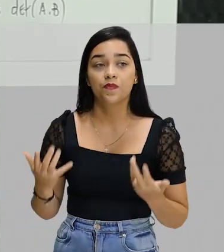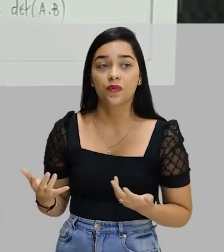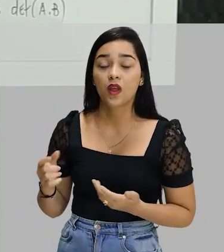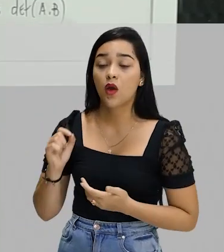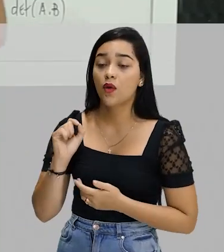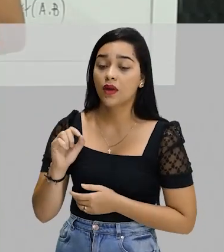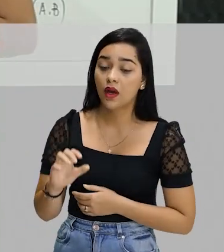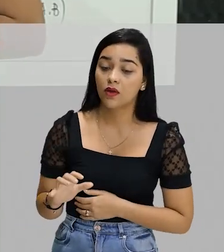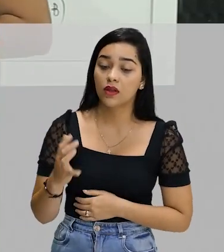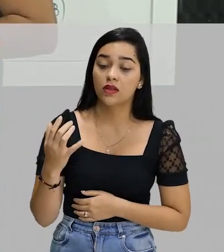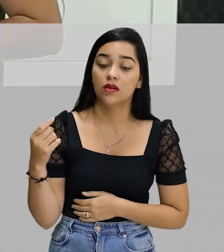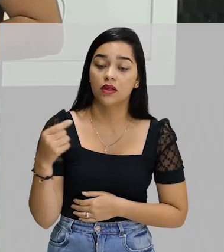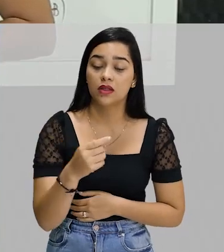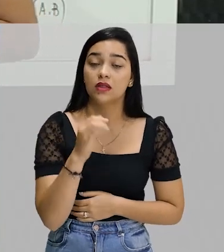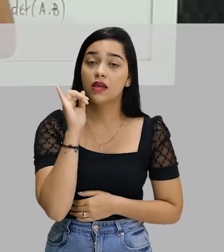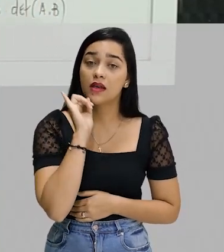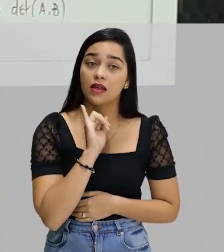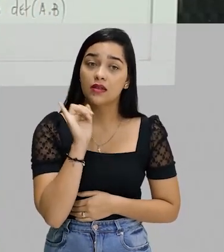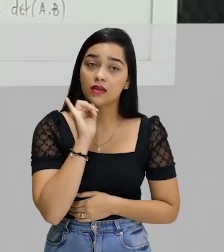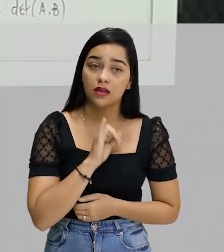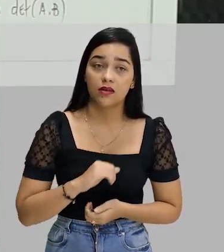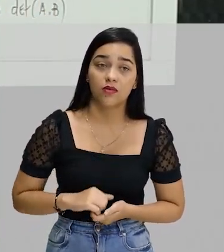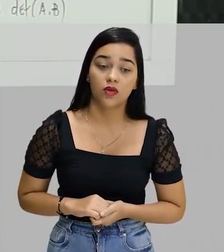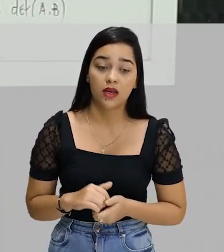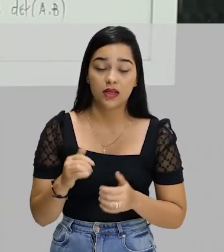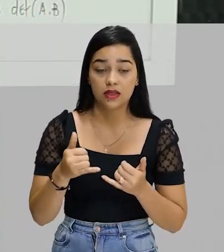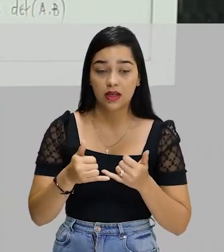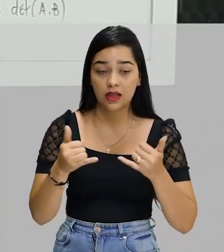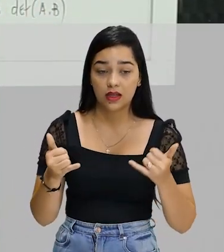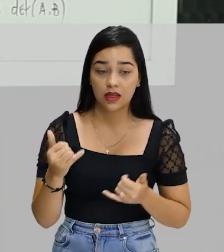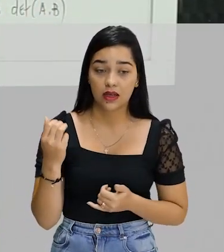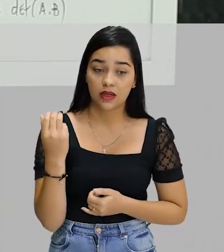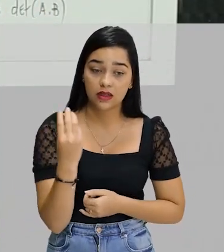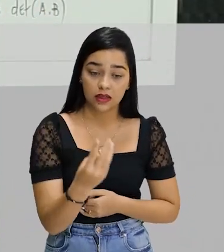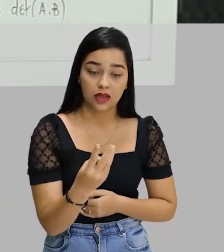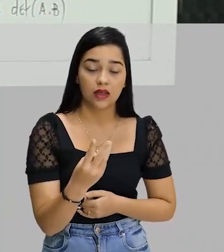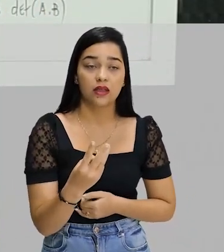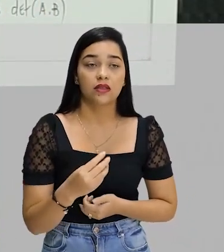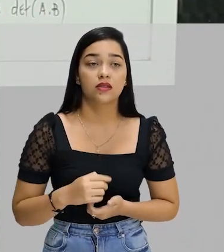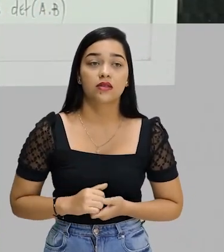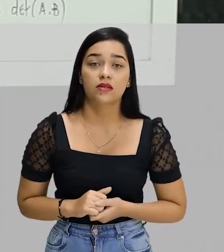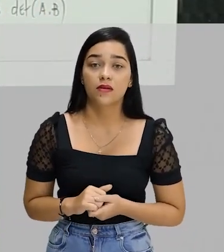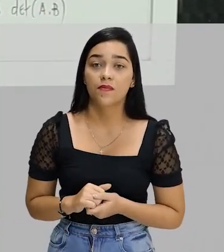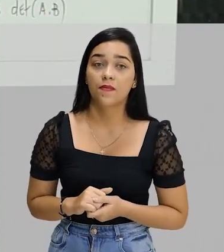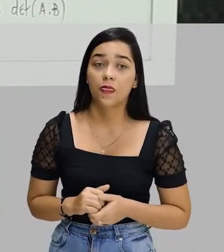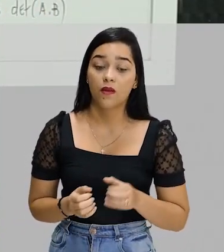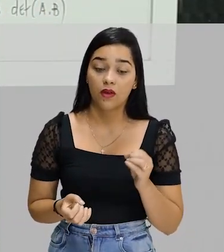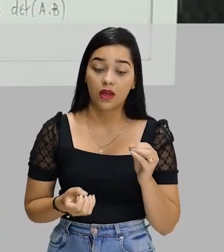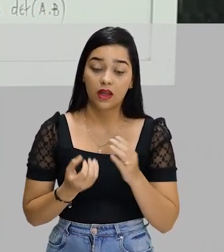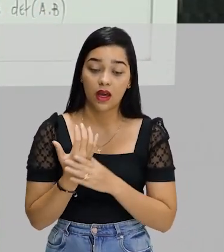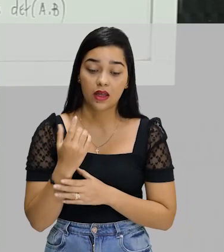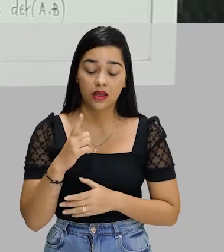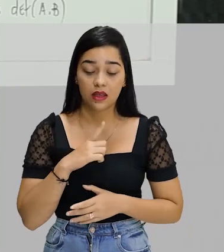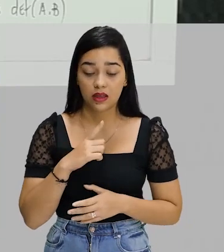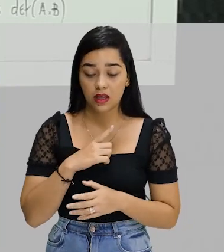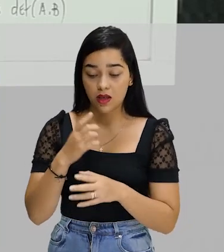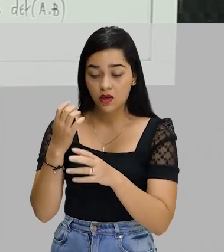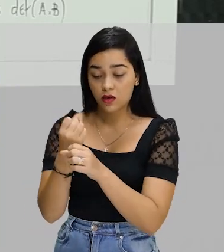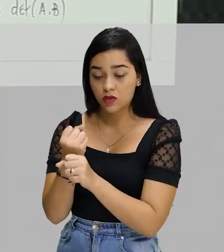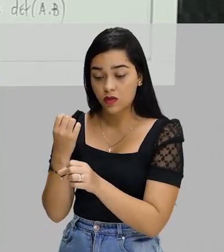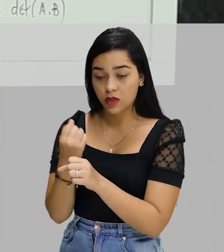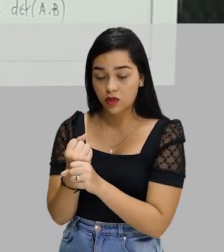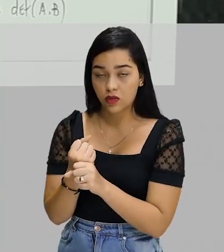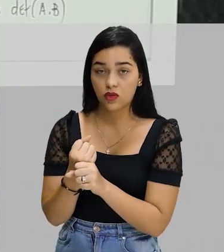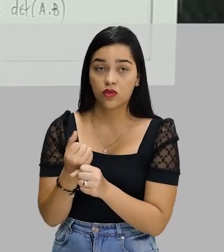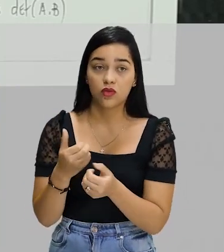o que aconteceu aqui nesse nosso exemplo. Essa linha 3, ela foi formada com o somatório